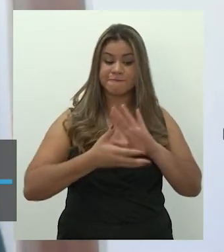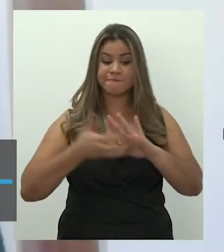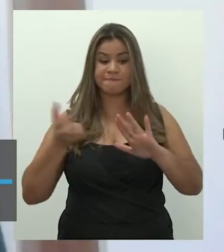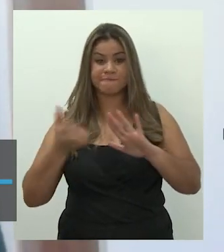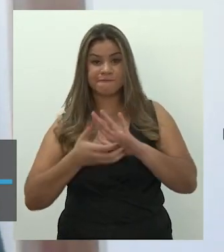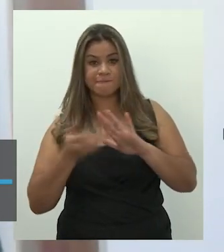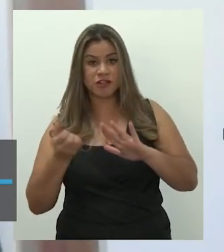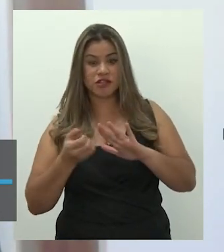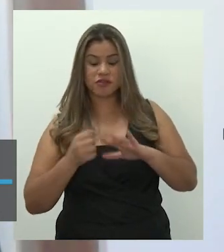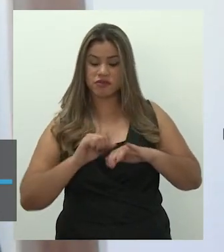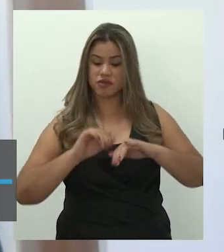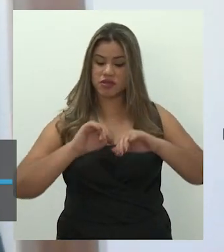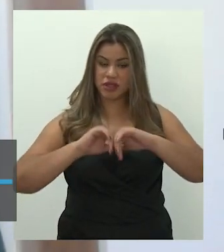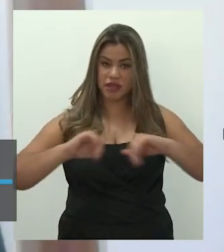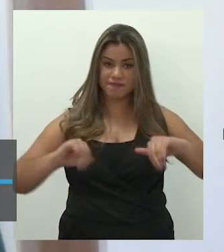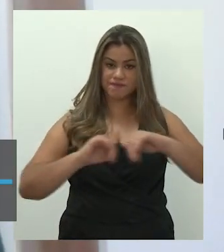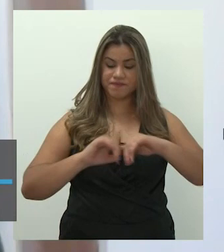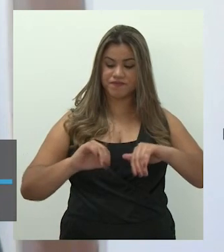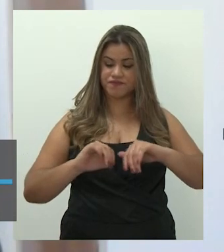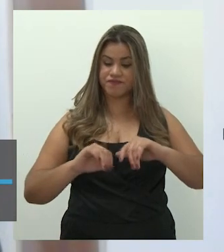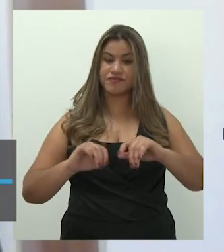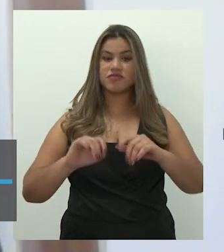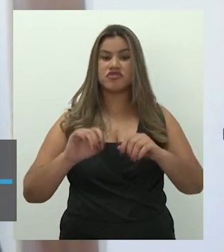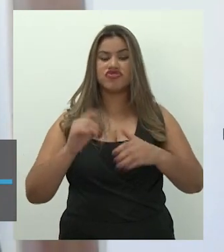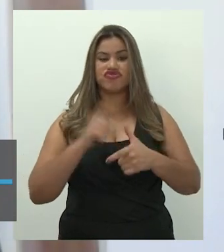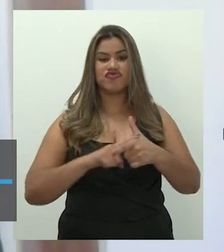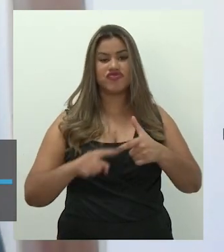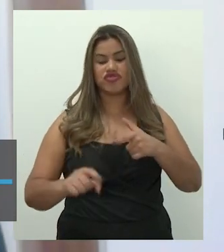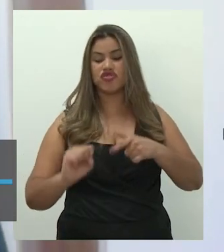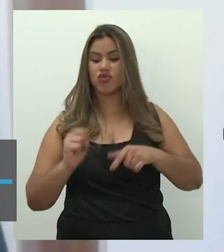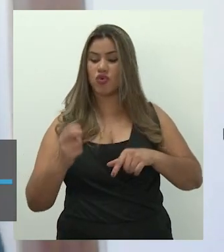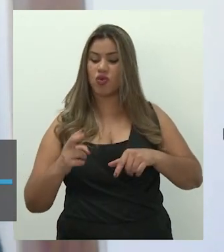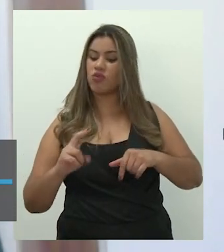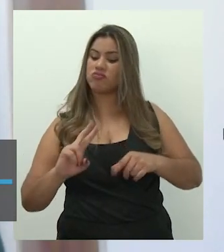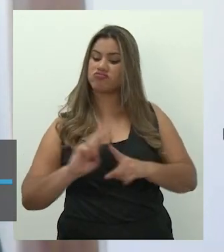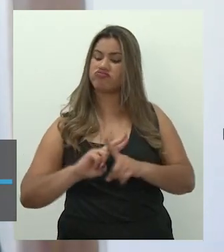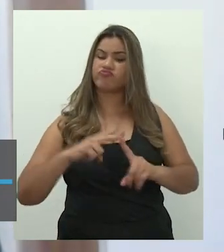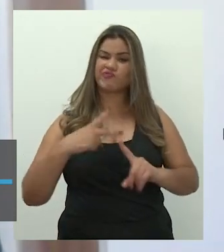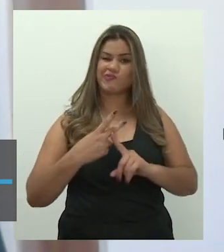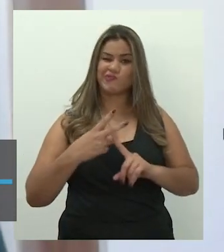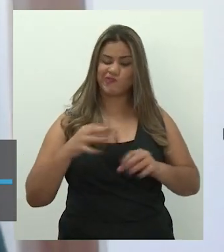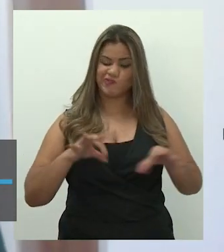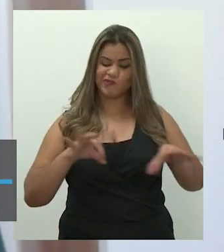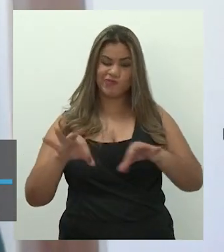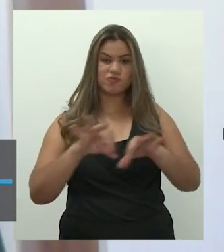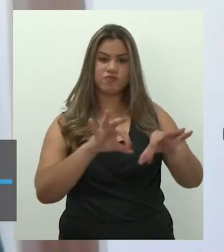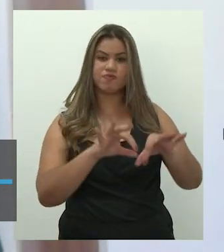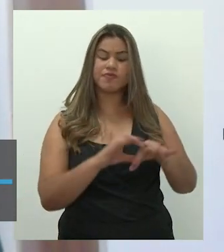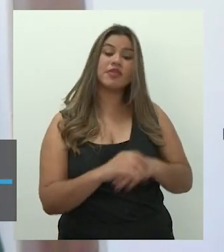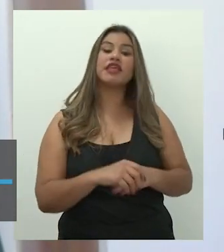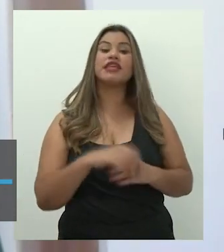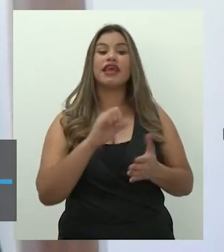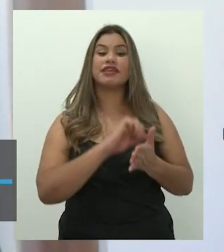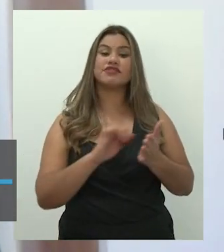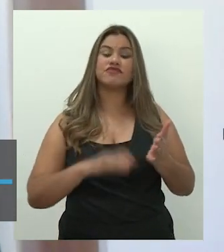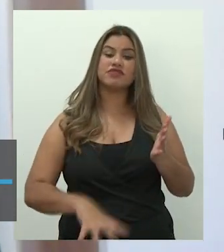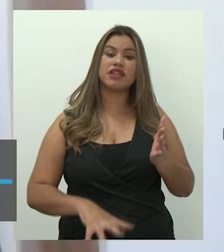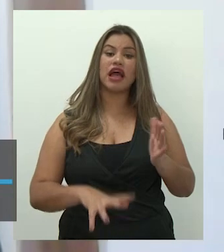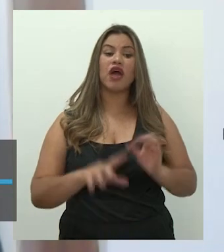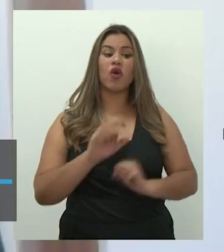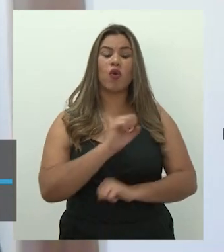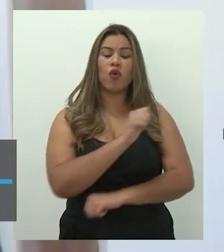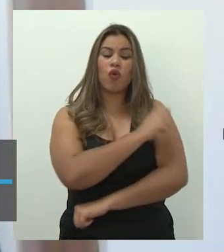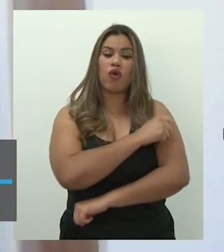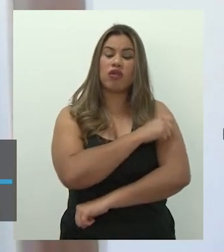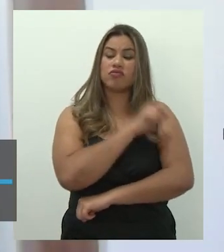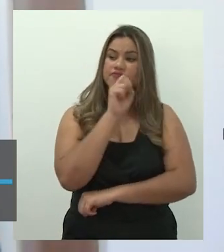está distribuindo, ela está dividindo, ela dobrou o número de tampinhas. E essa atividade faz com que o aluno generalize o